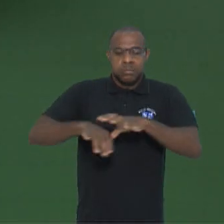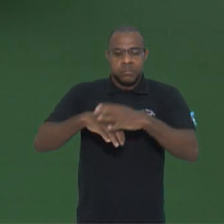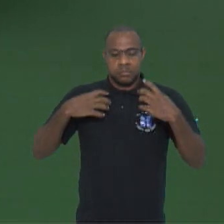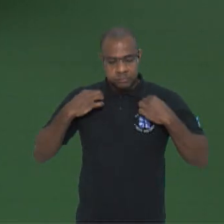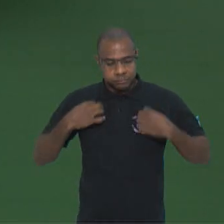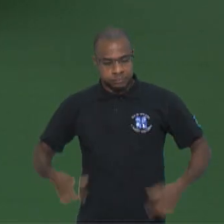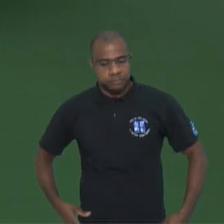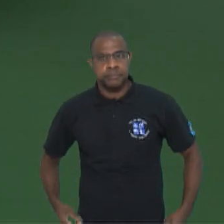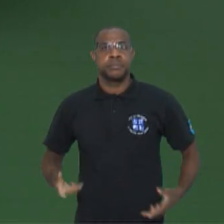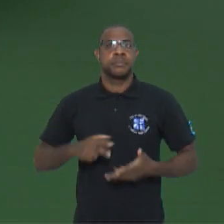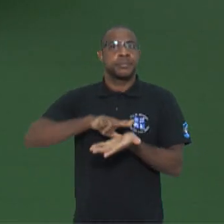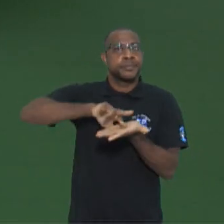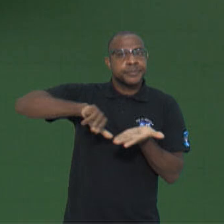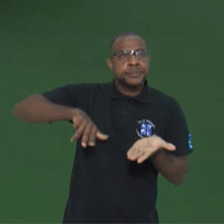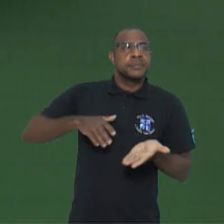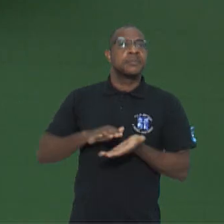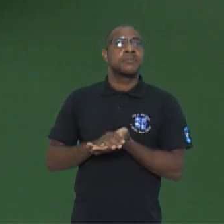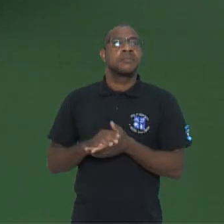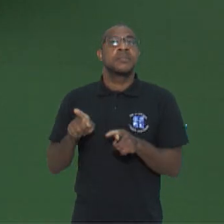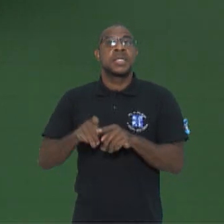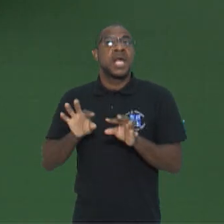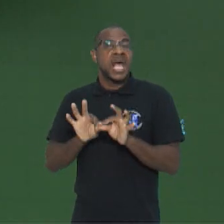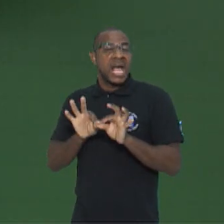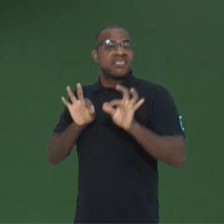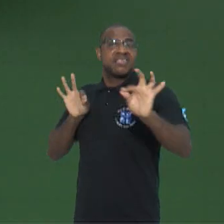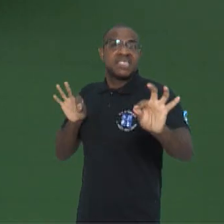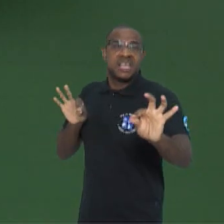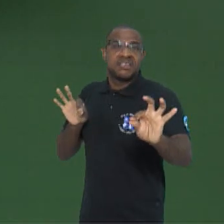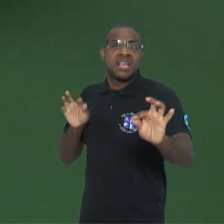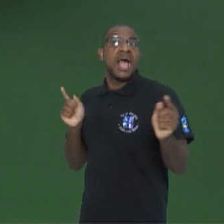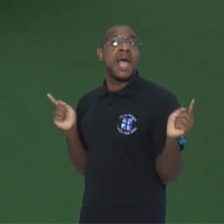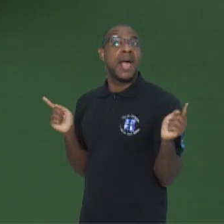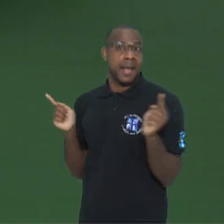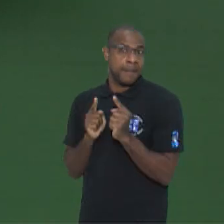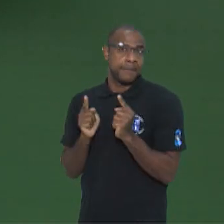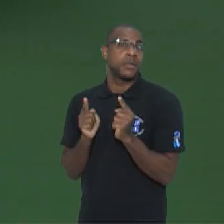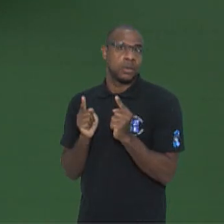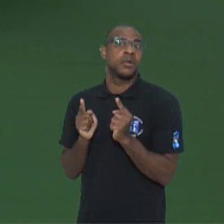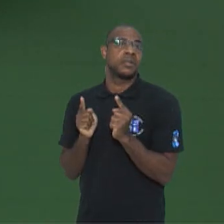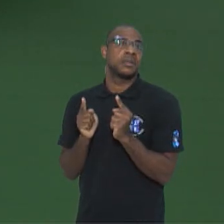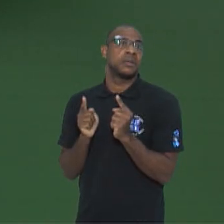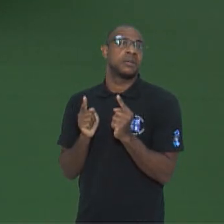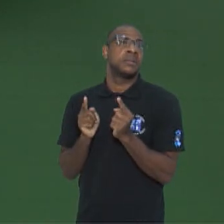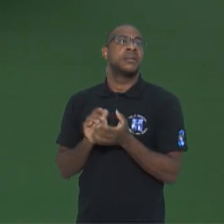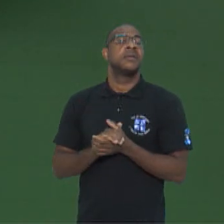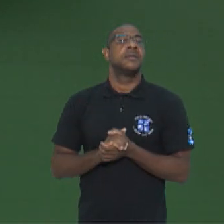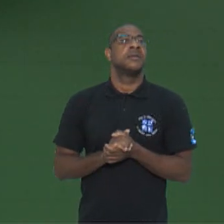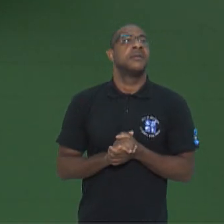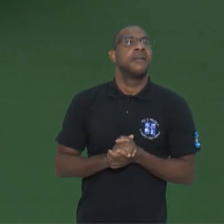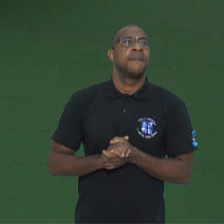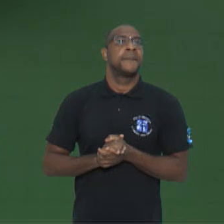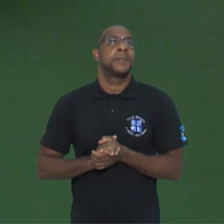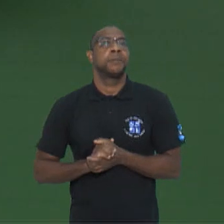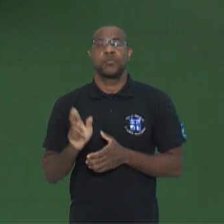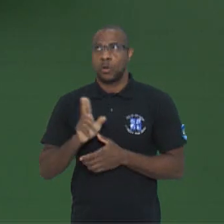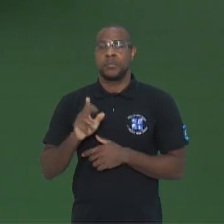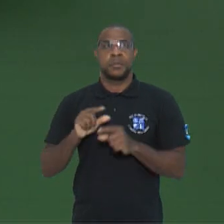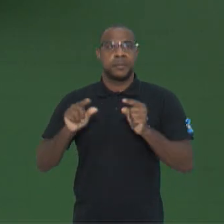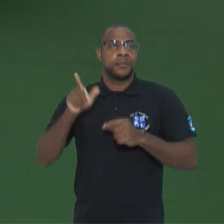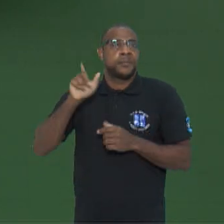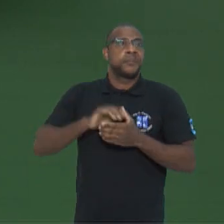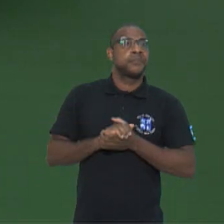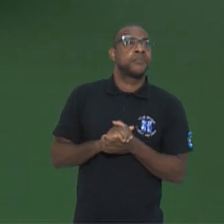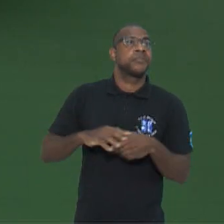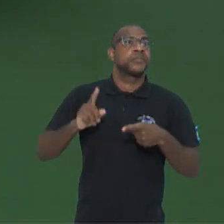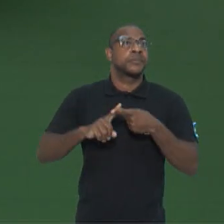caminhada, e as distâncias geralmente são menores, são mais curtas. Isso é chamado de hiking. Aí nós temos